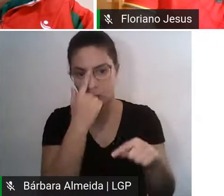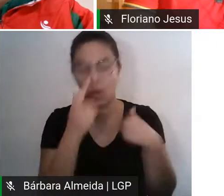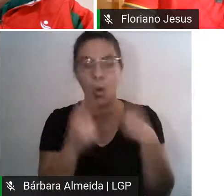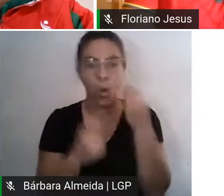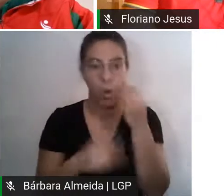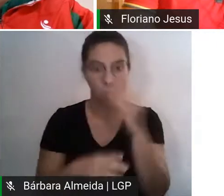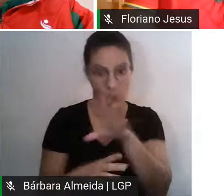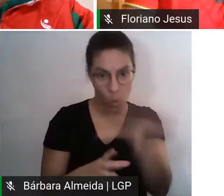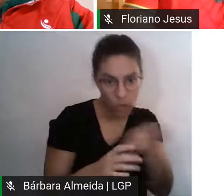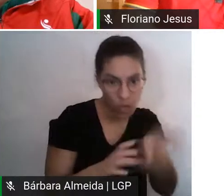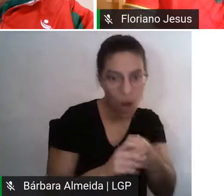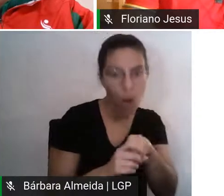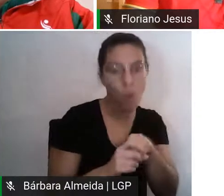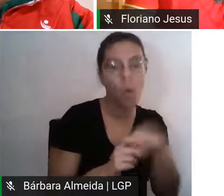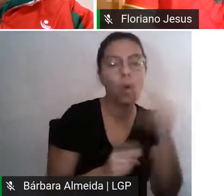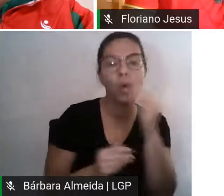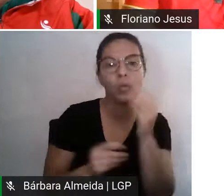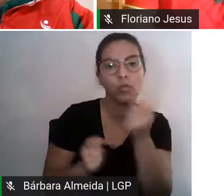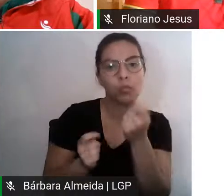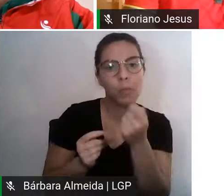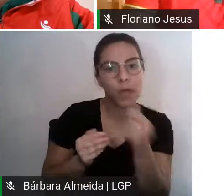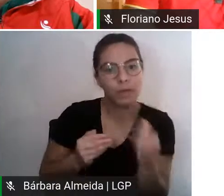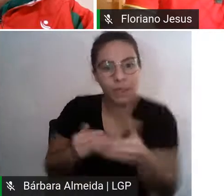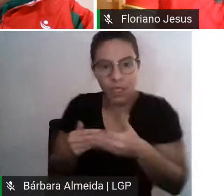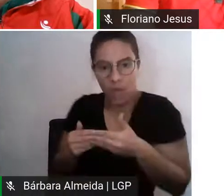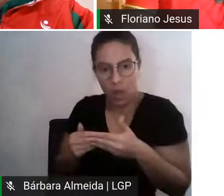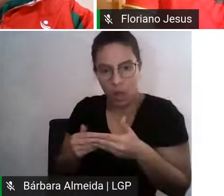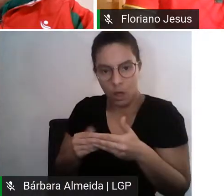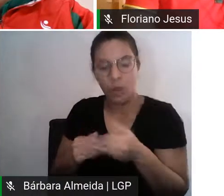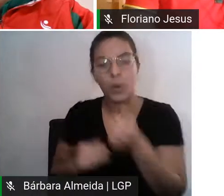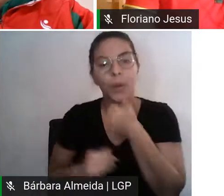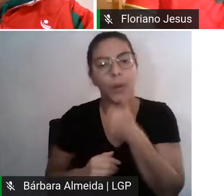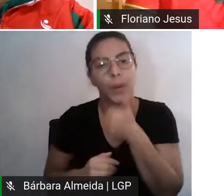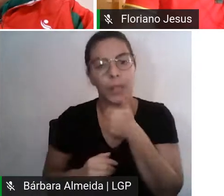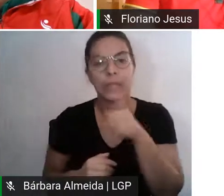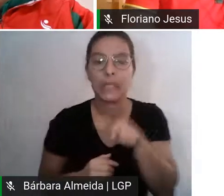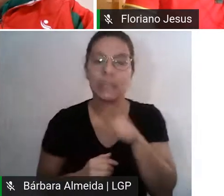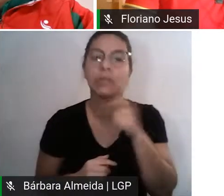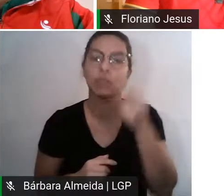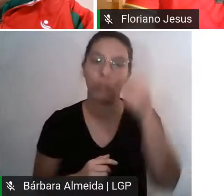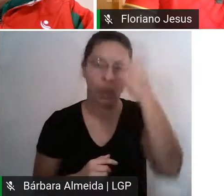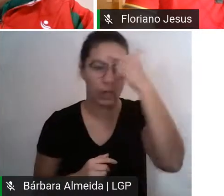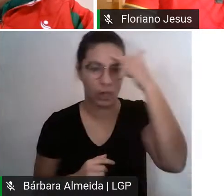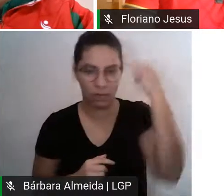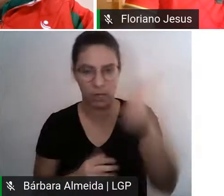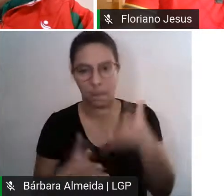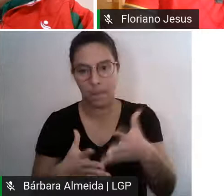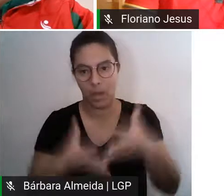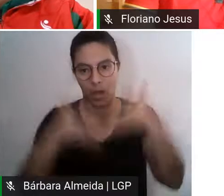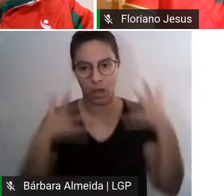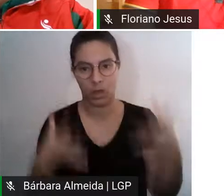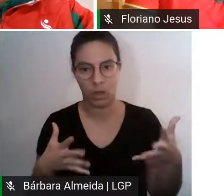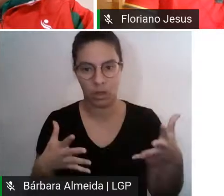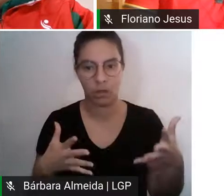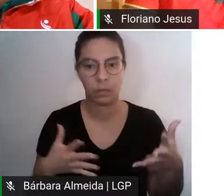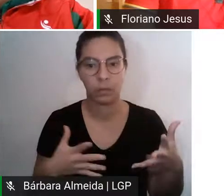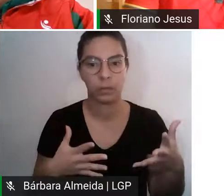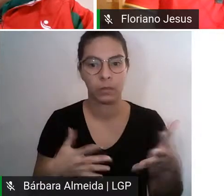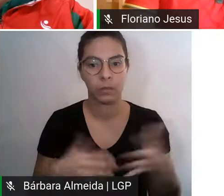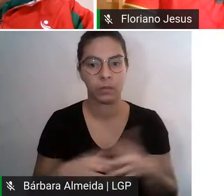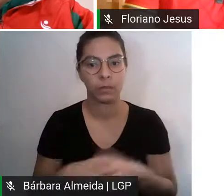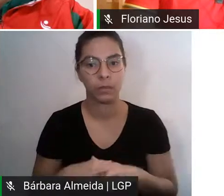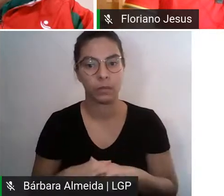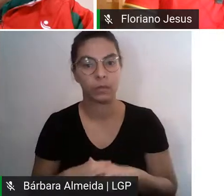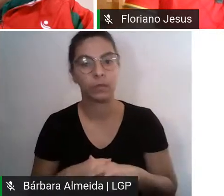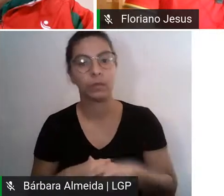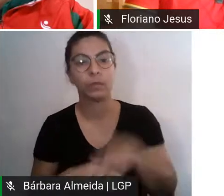que podemos fechar a porta. E essa eu penso que é a maior dificuldade. E depois é porque estamos a lidar com situações,